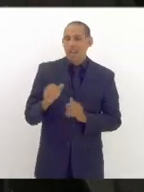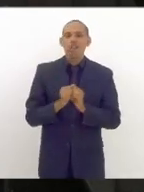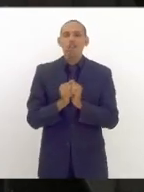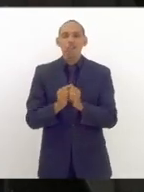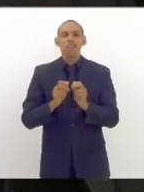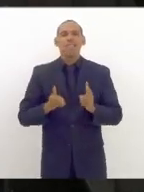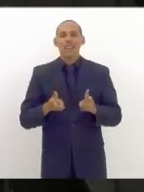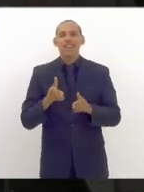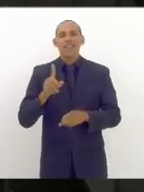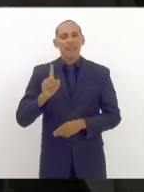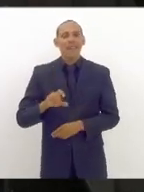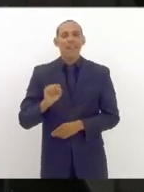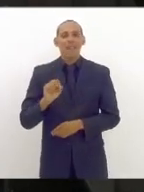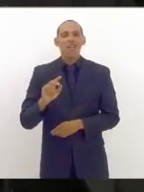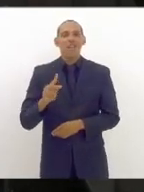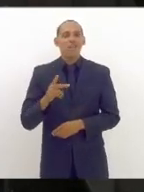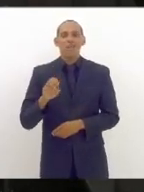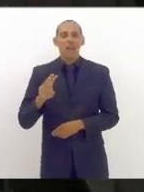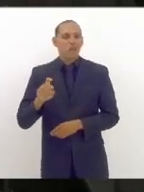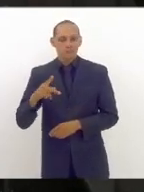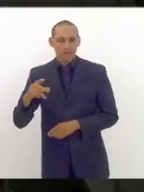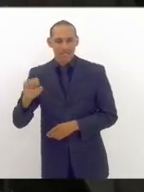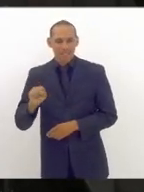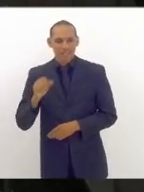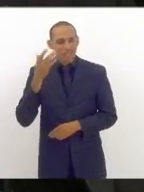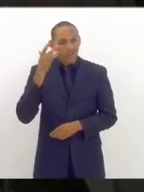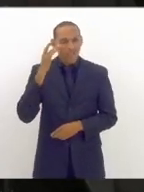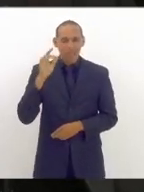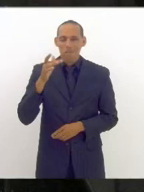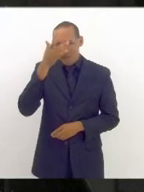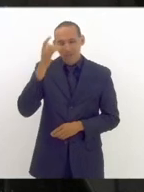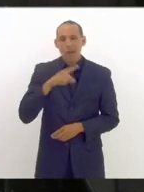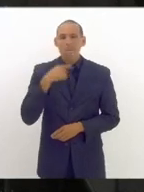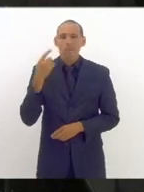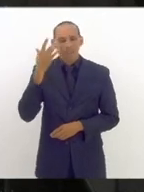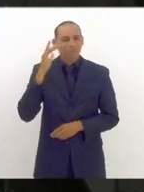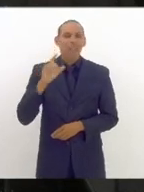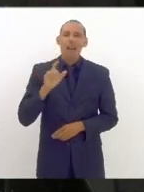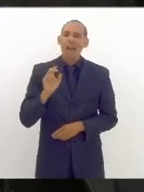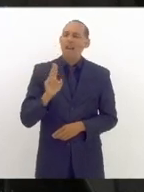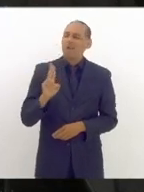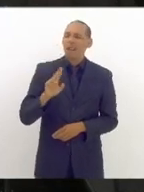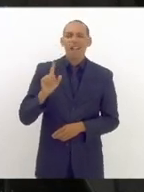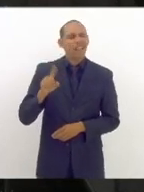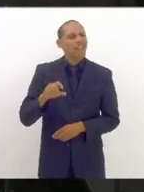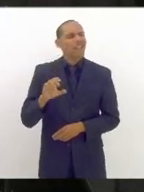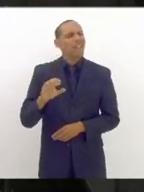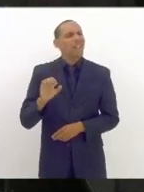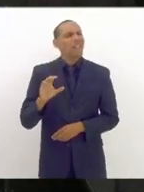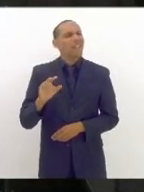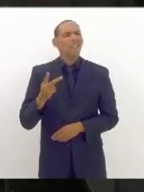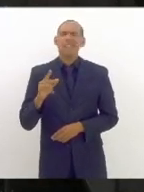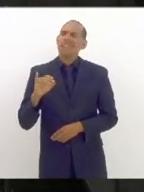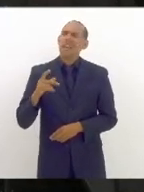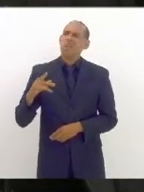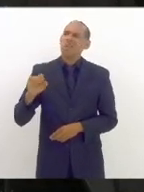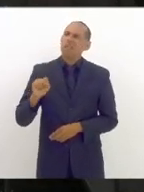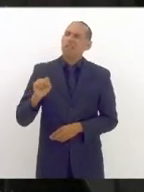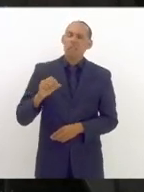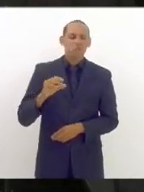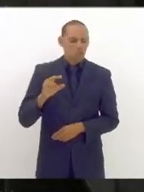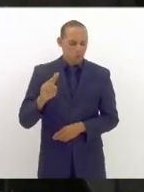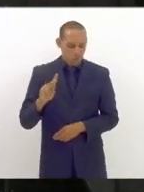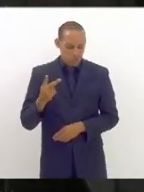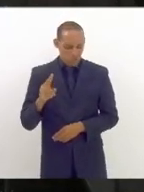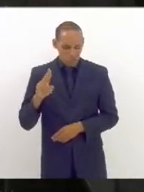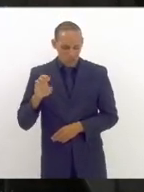Schweppes, que eles chamam o Kepp, ele morreu sem saber pronunciar Kepp, eles chamavam o Kepp de Schieppes, Schweppes, de tudo quanto é